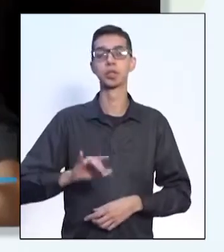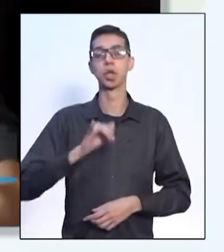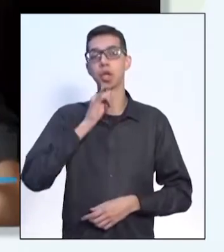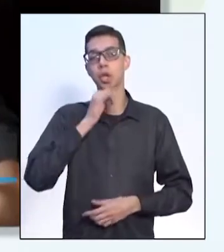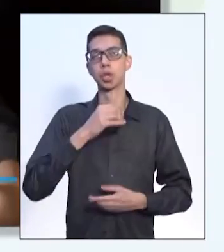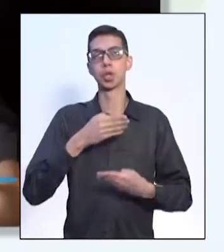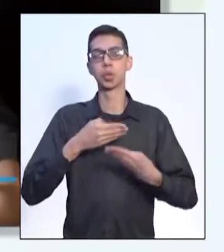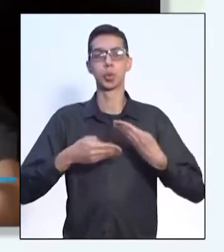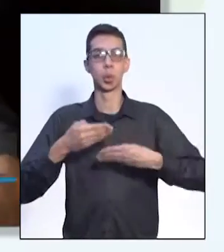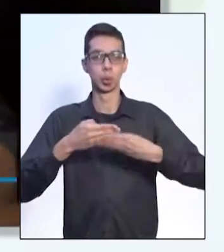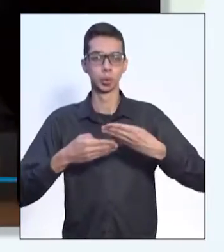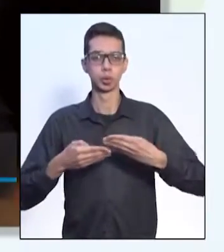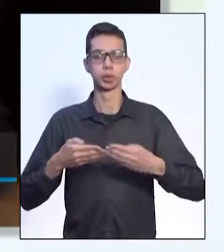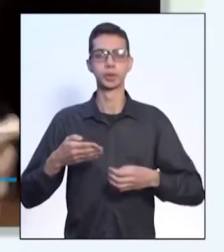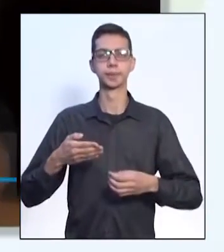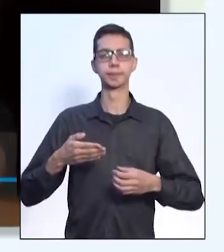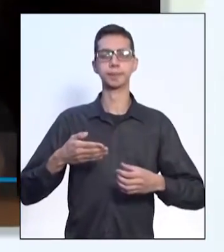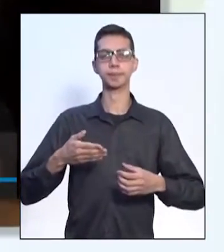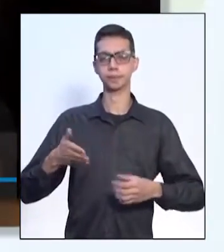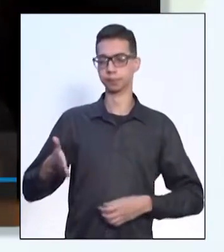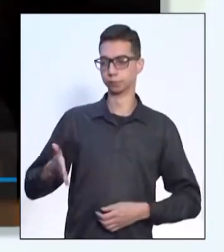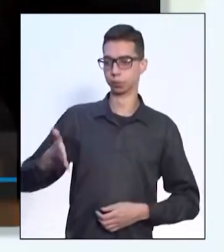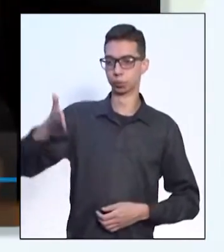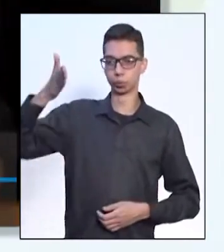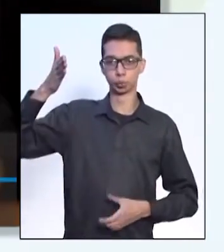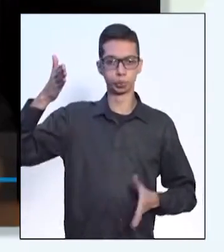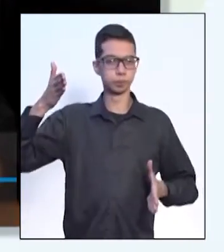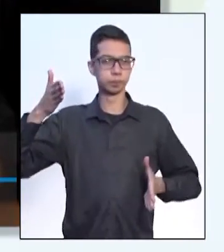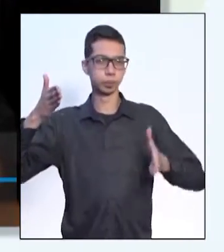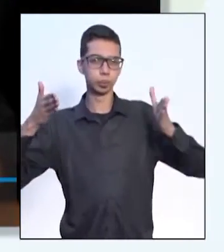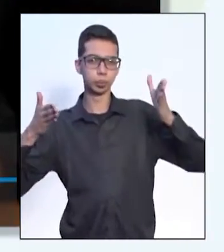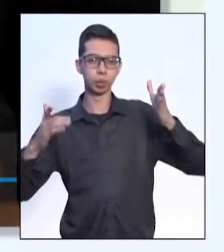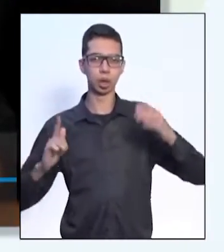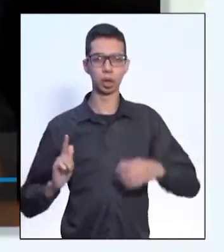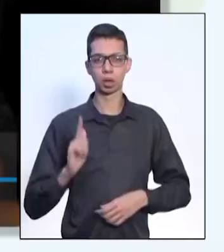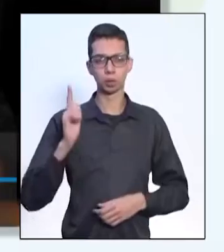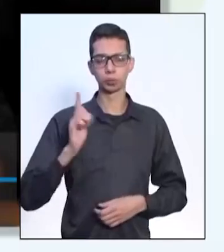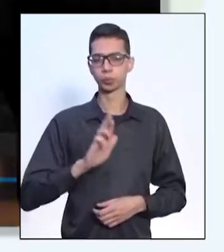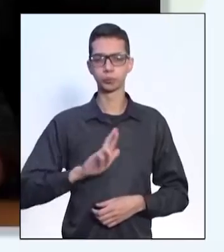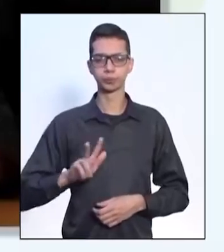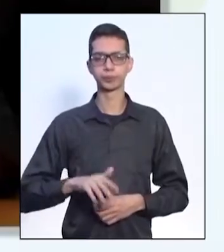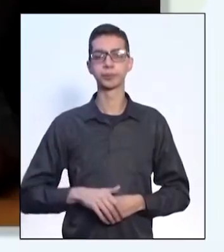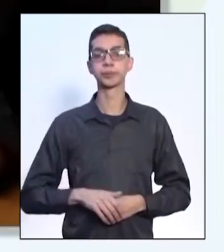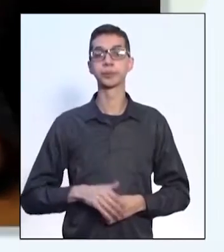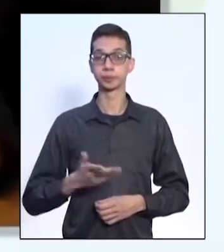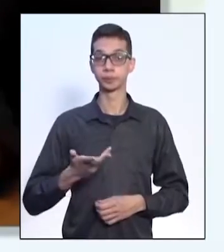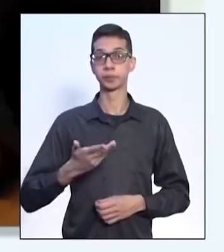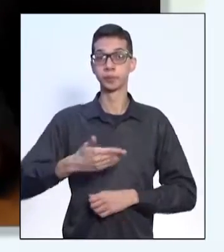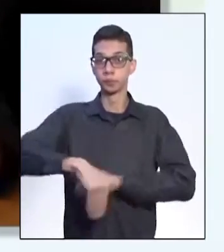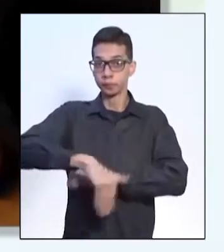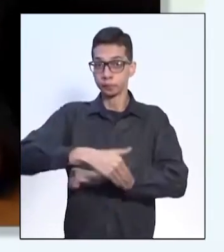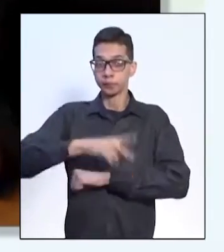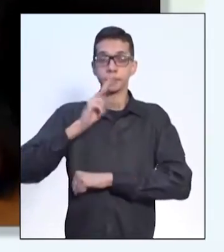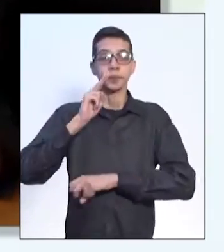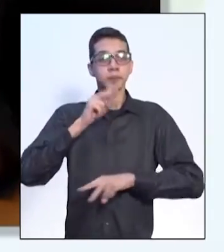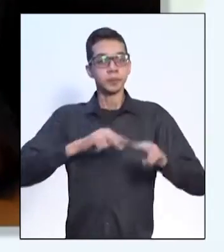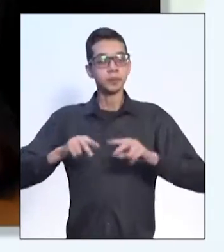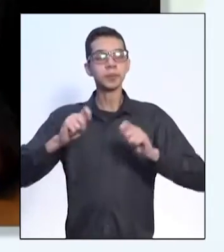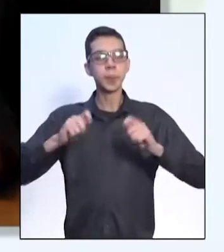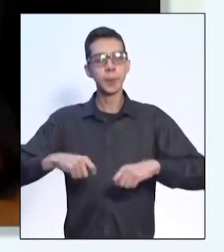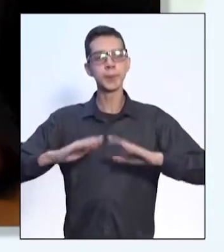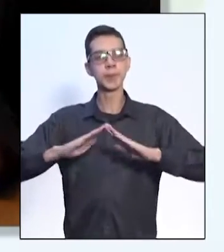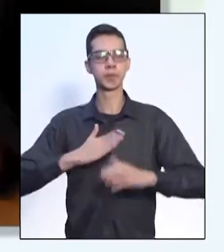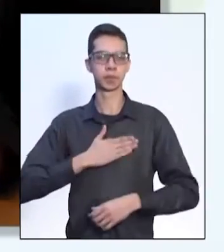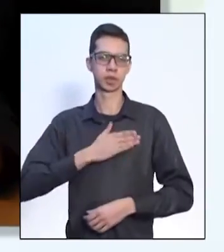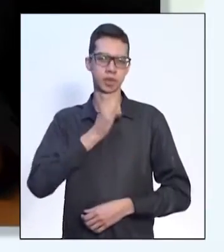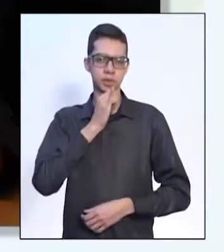construção de muros mais altos. Aqui, se eu tenho a visão da rua, né? Então, é a minha casa, o local onde eu trabalho, mas eu tenho a